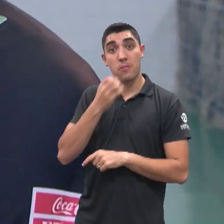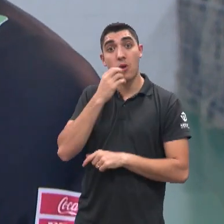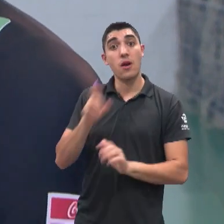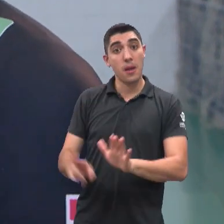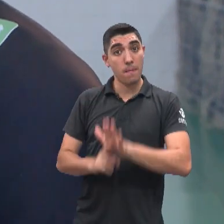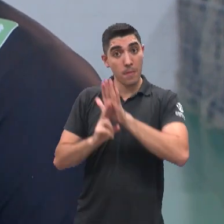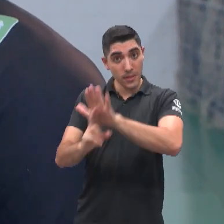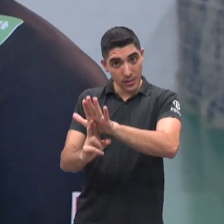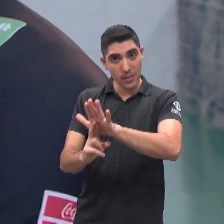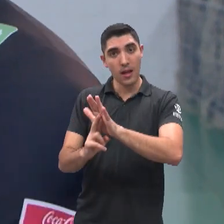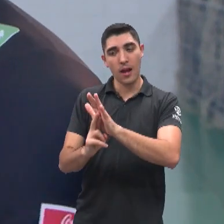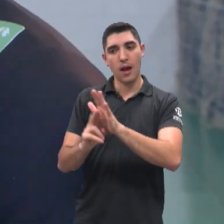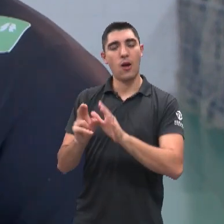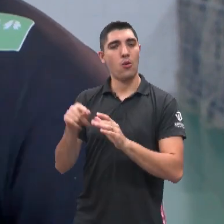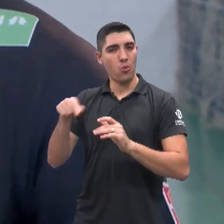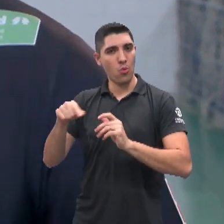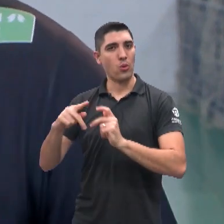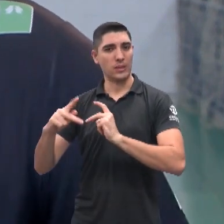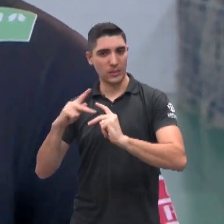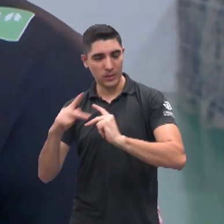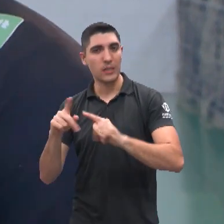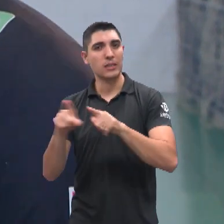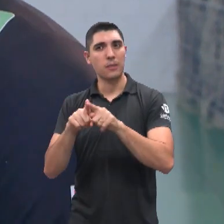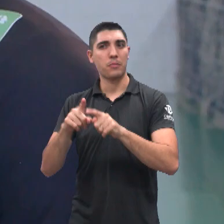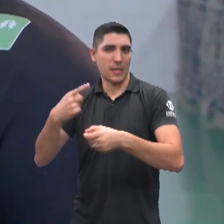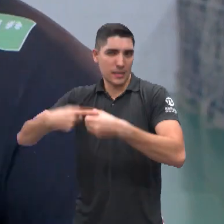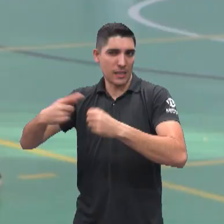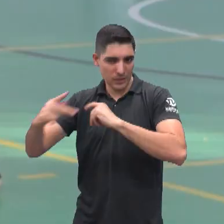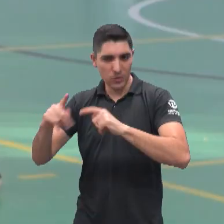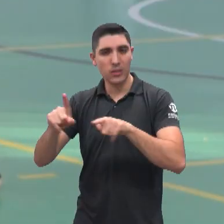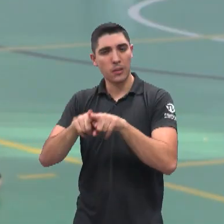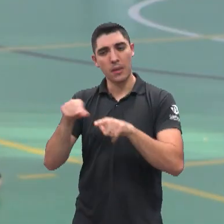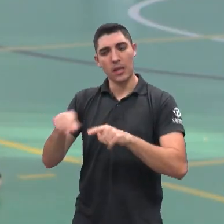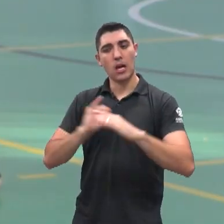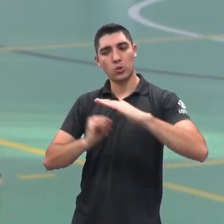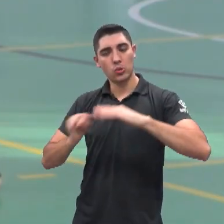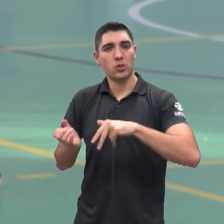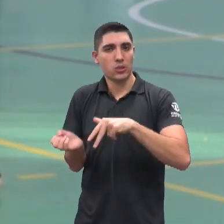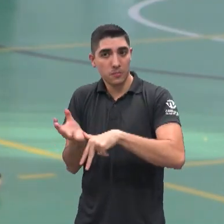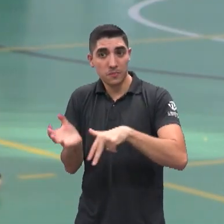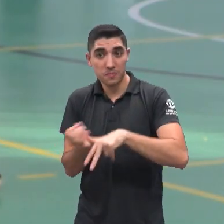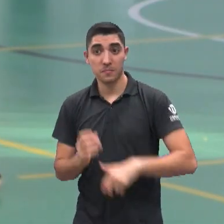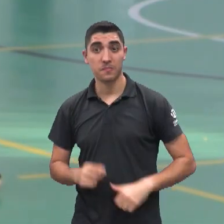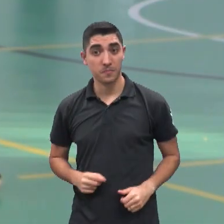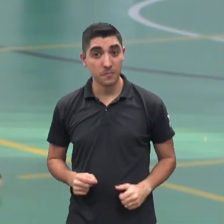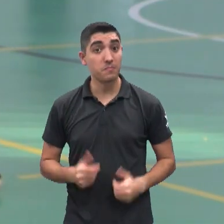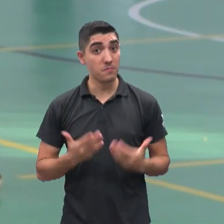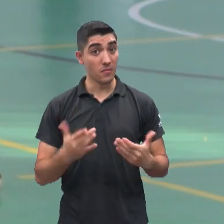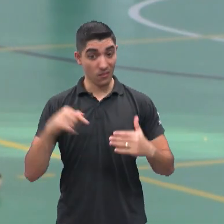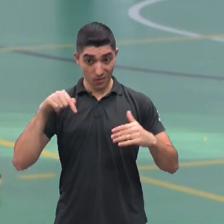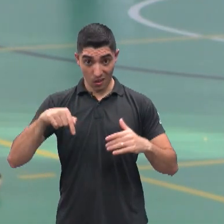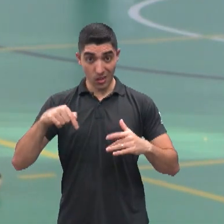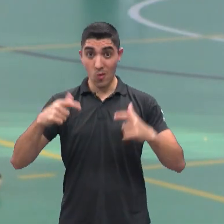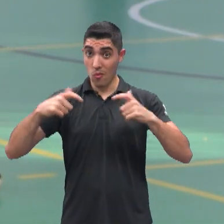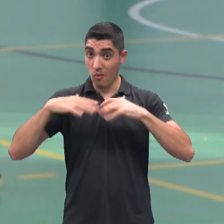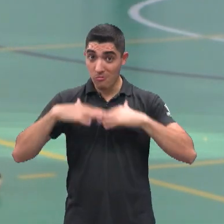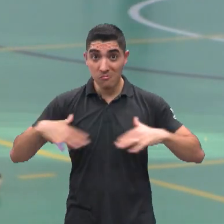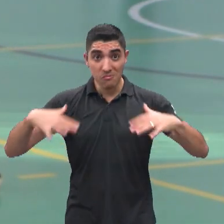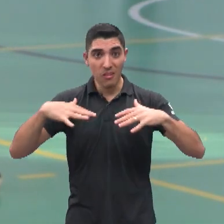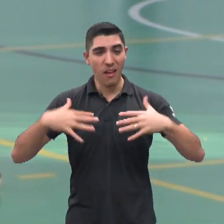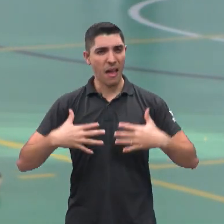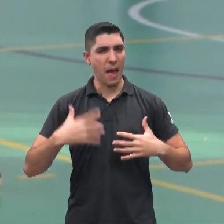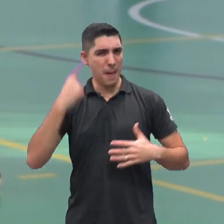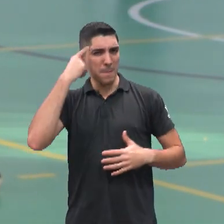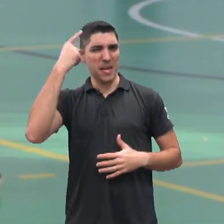representando a cidade que assim, nos acolheu muito bem, tanto a cidade como a instituição. E o clima aqui dentro de quadra, pessoal, não tá nada de